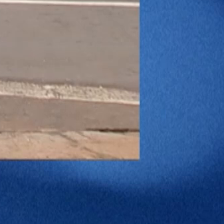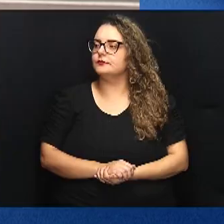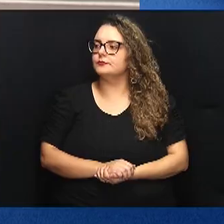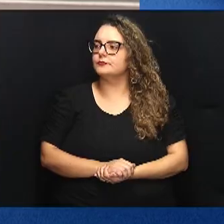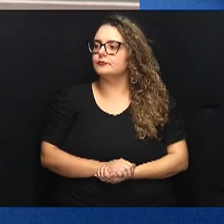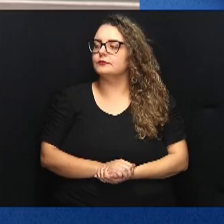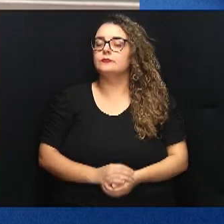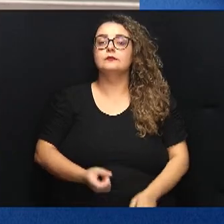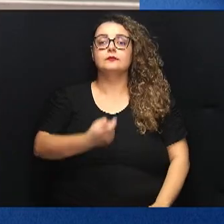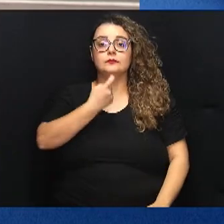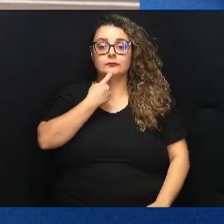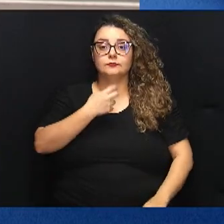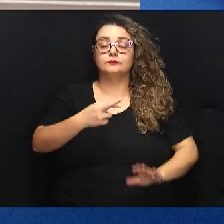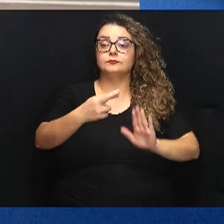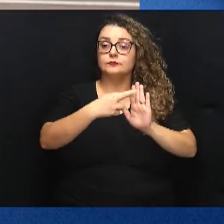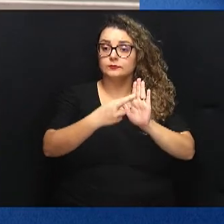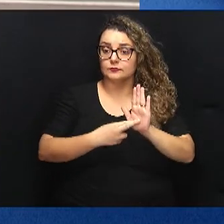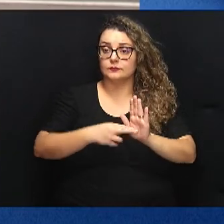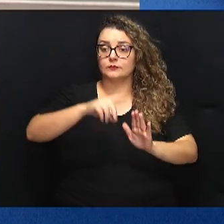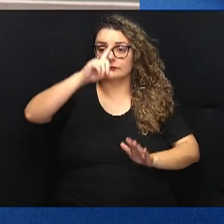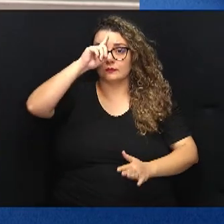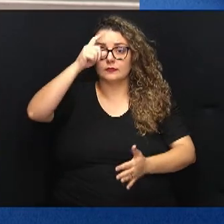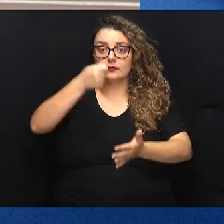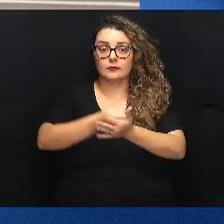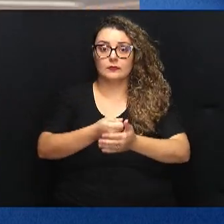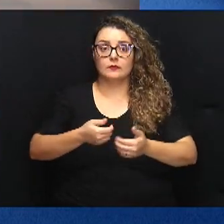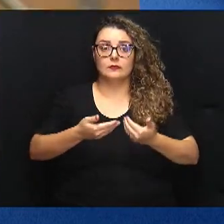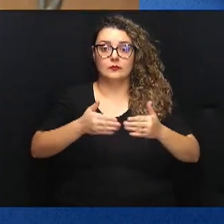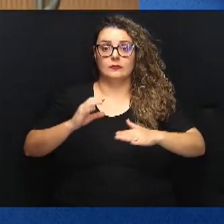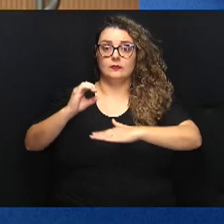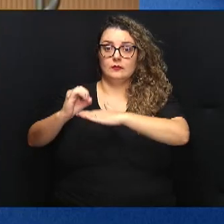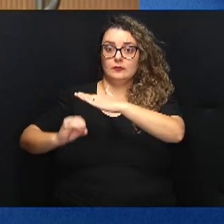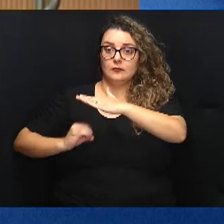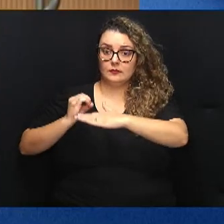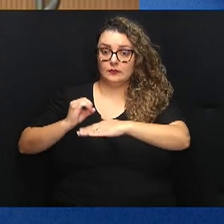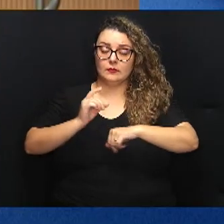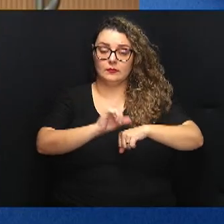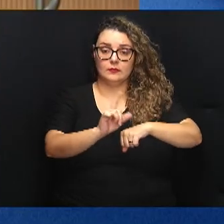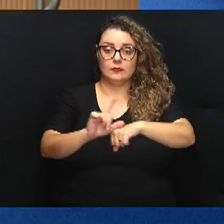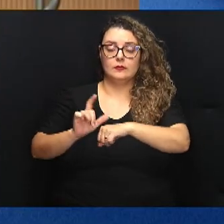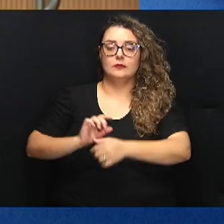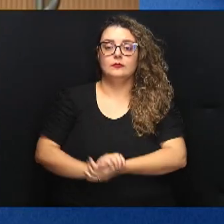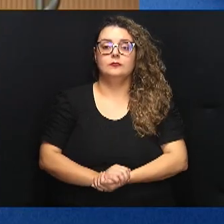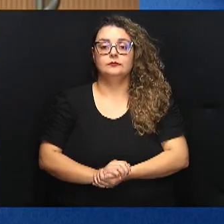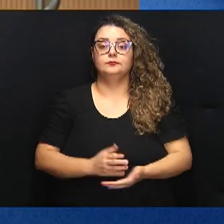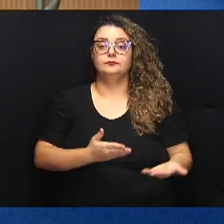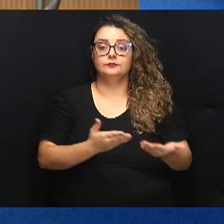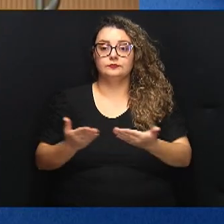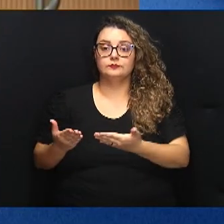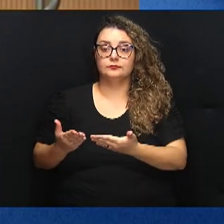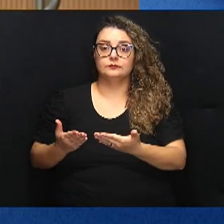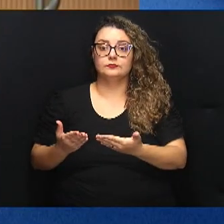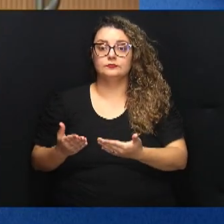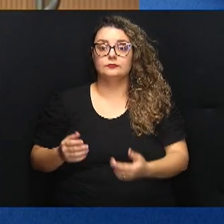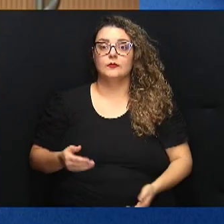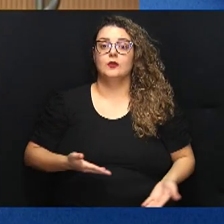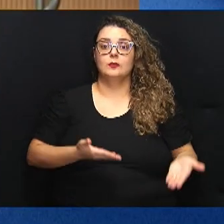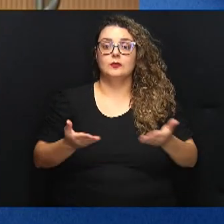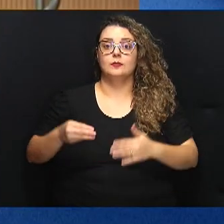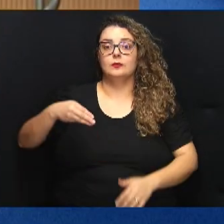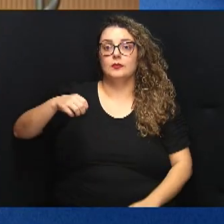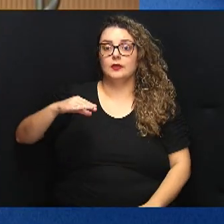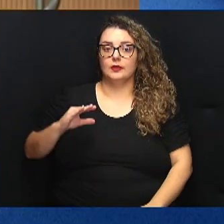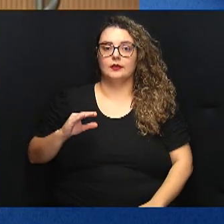Campinas define regras para o funcionamento do comércio 24 horas. Foi apresentado o anteprojeto no MECA, que é o Memorial da